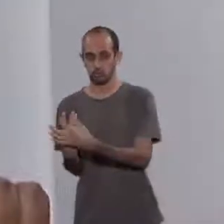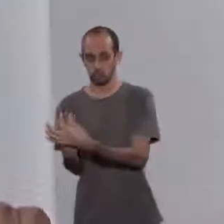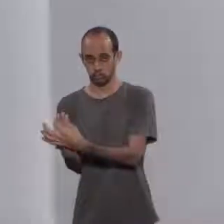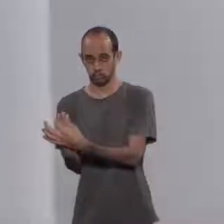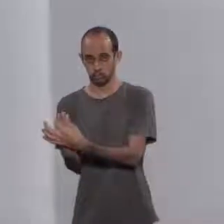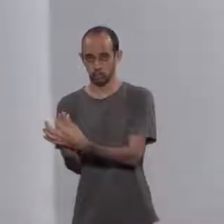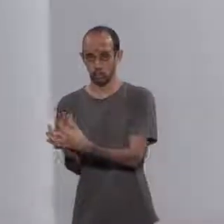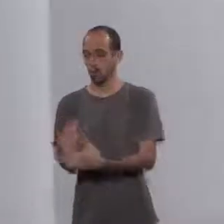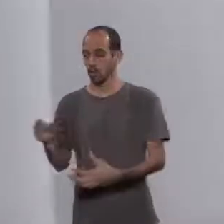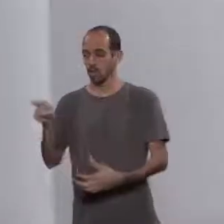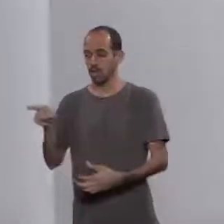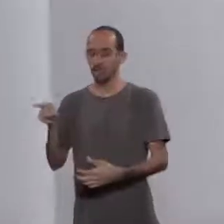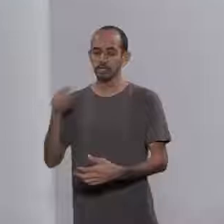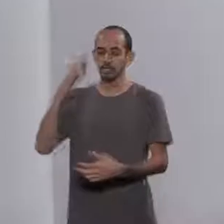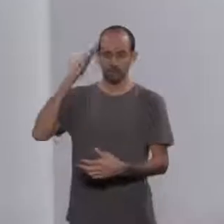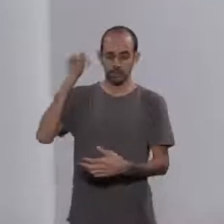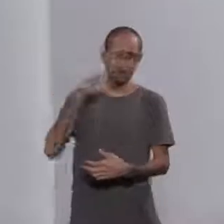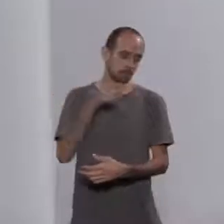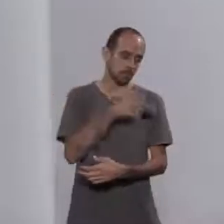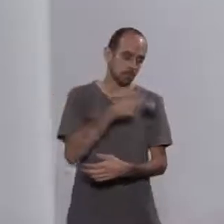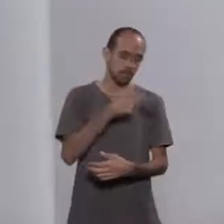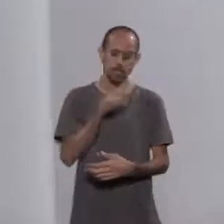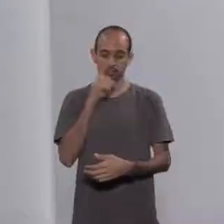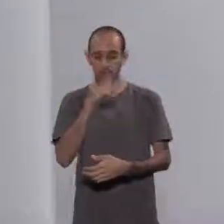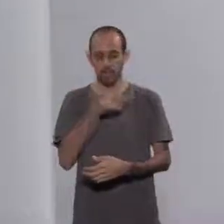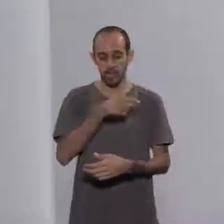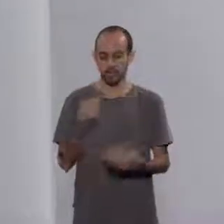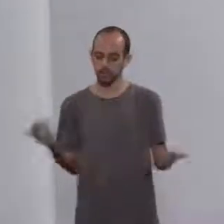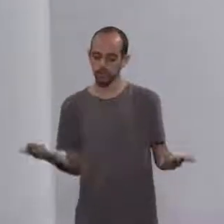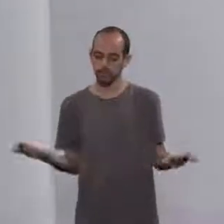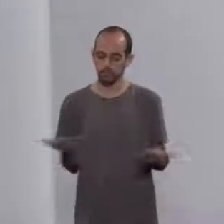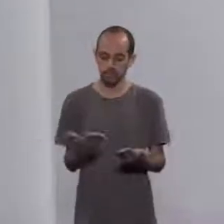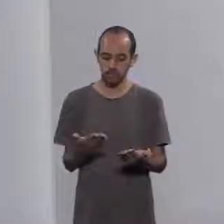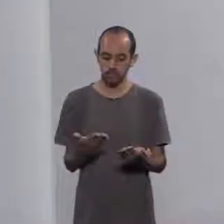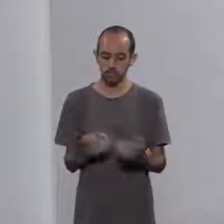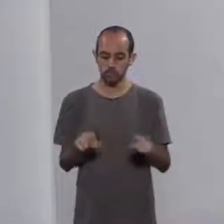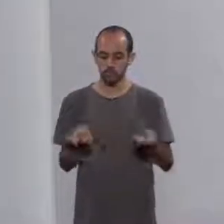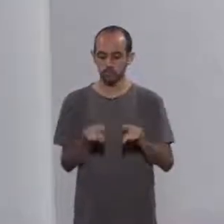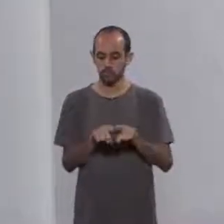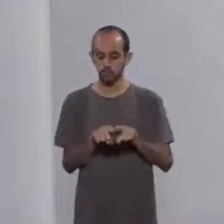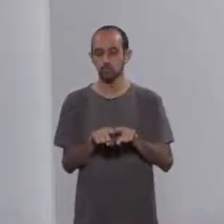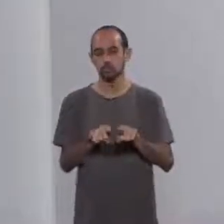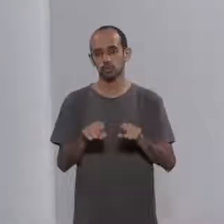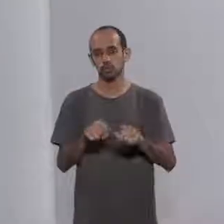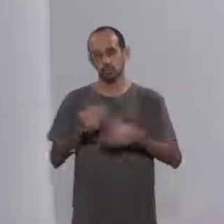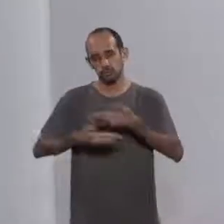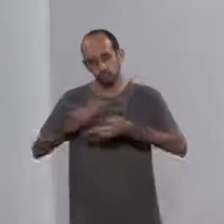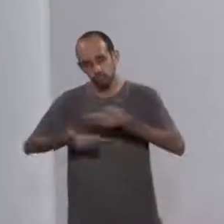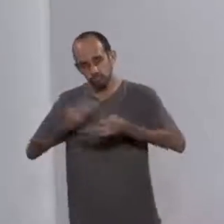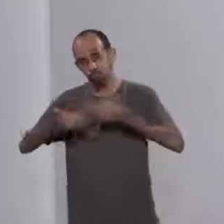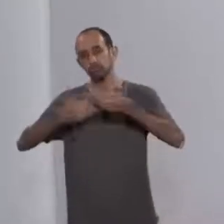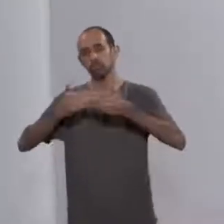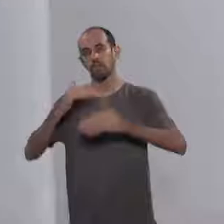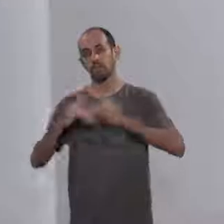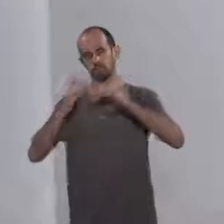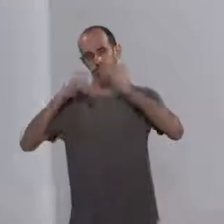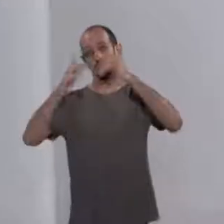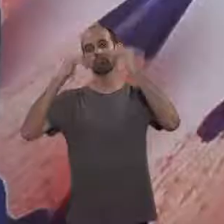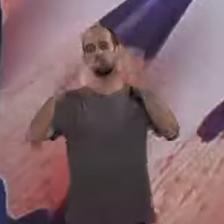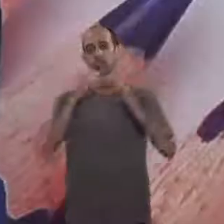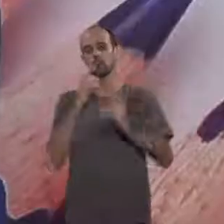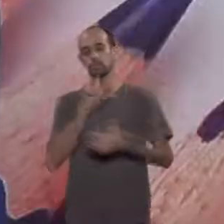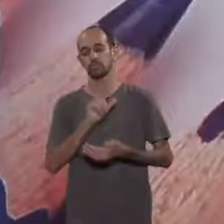outro aluno sabe que esse aqui não sabe? Então, o que essa junção desses dois alunos, eles podem potencializar a aprendizagem um do outro. E o